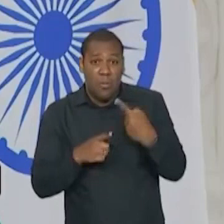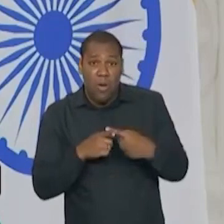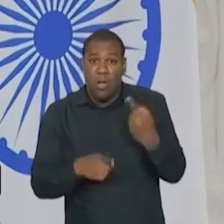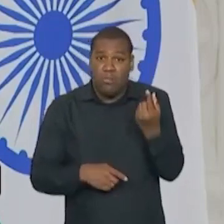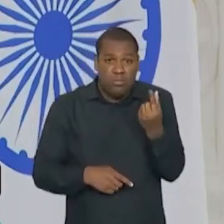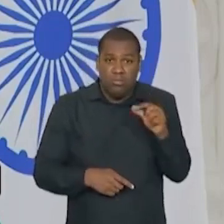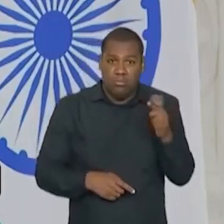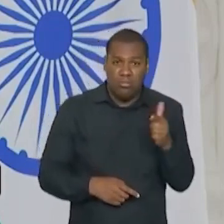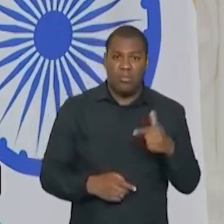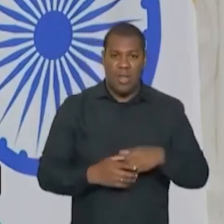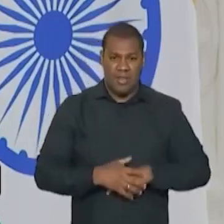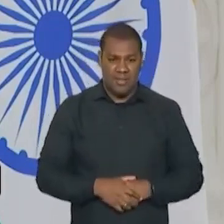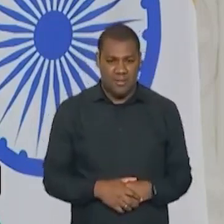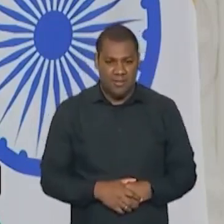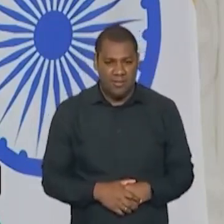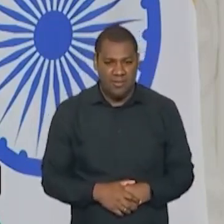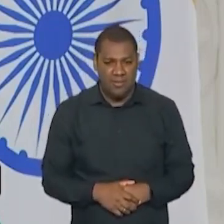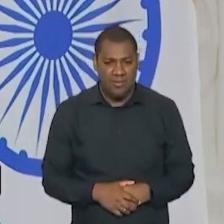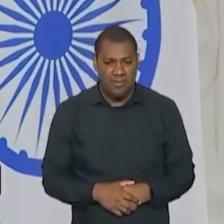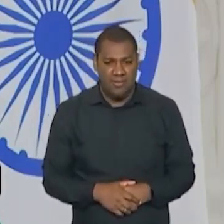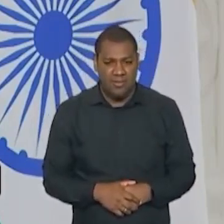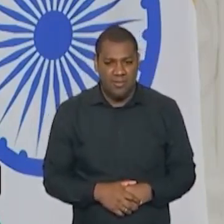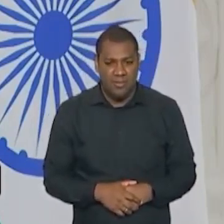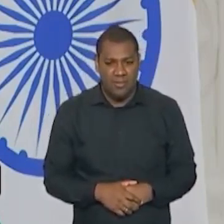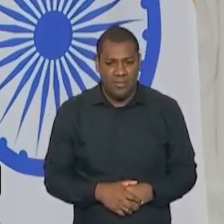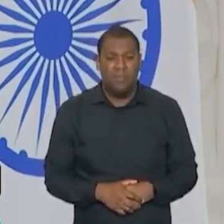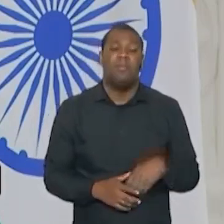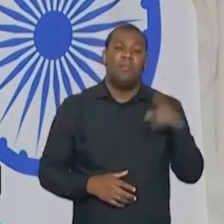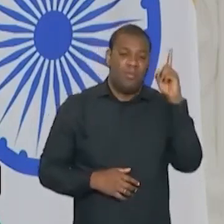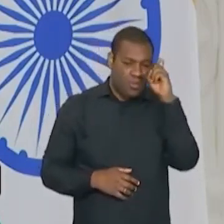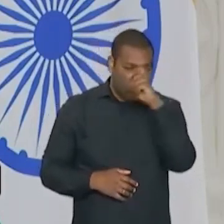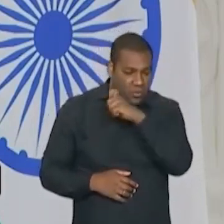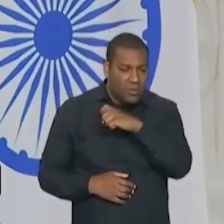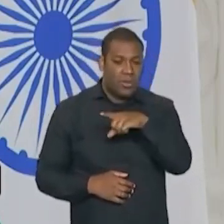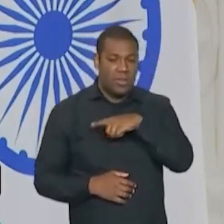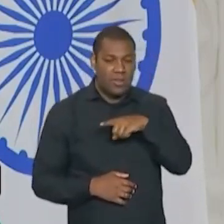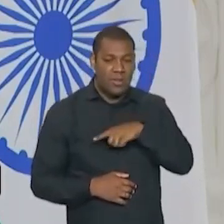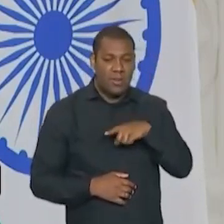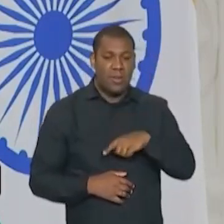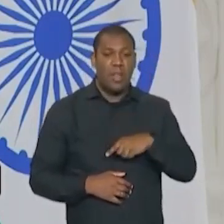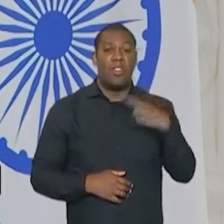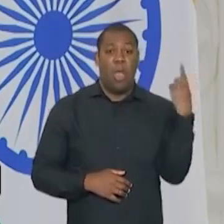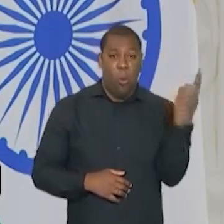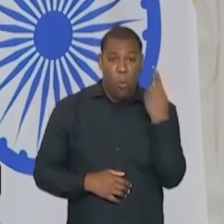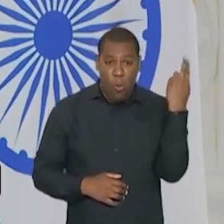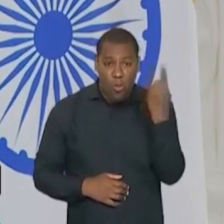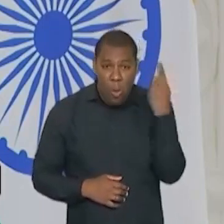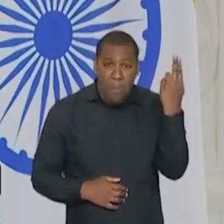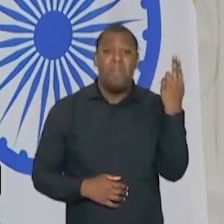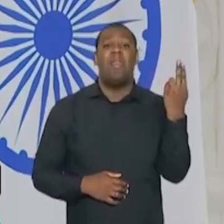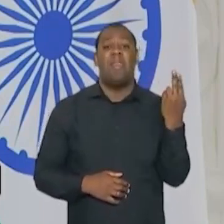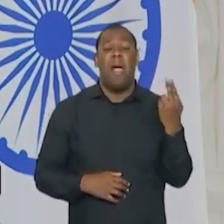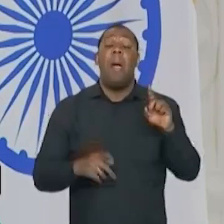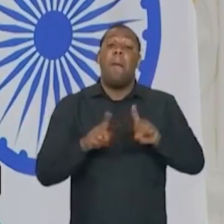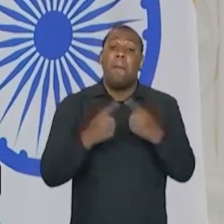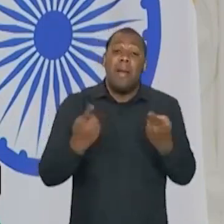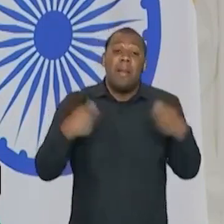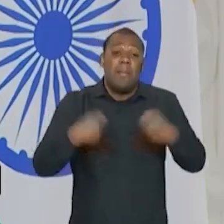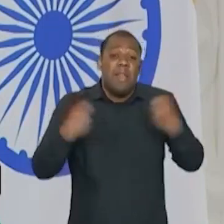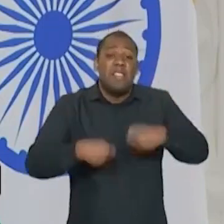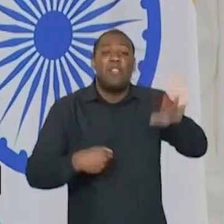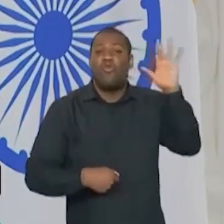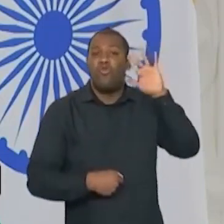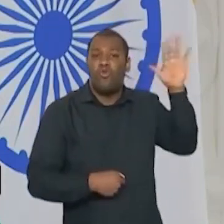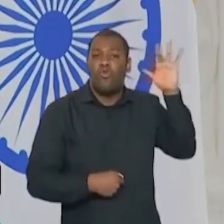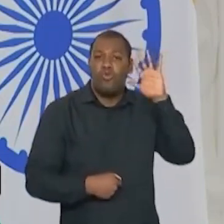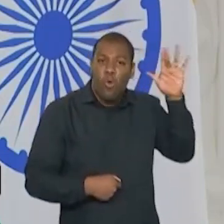obras. Ou seja, é difícil, é utopia, mas se você não tiver um pouco de sonho, se você